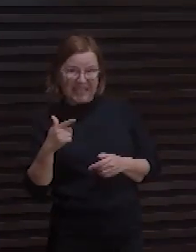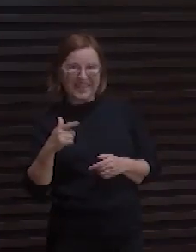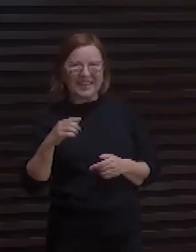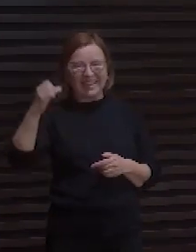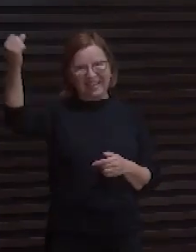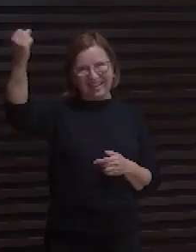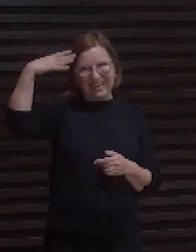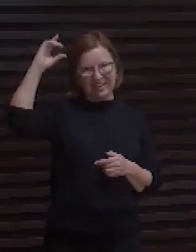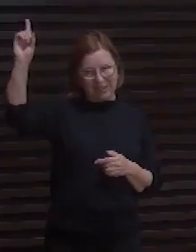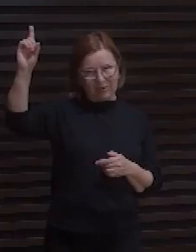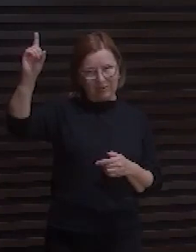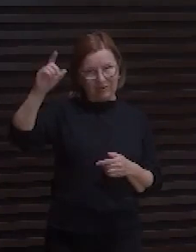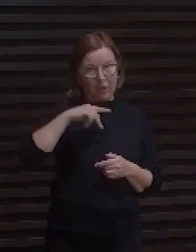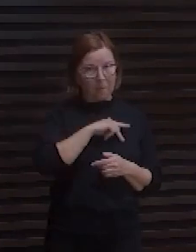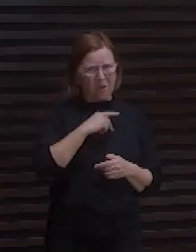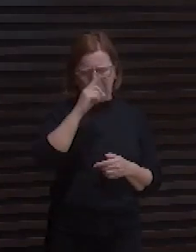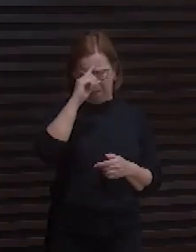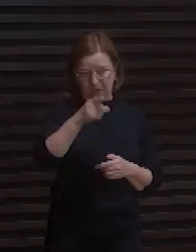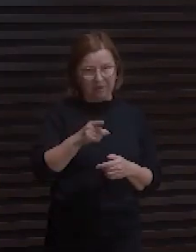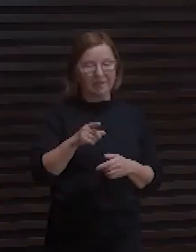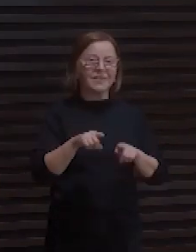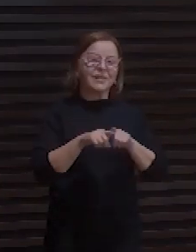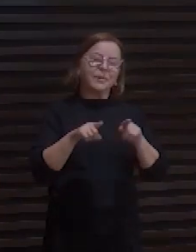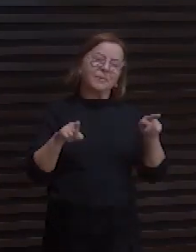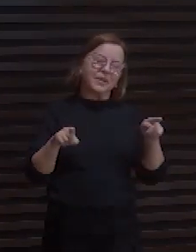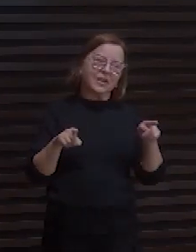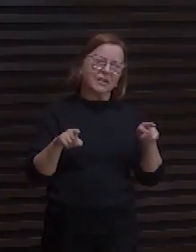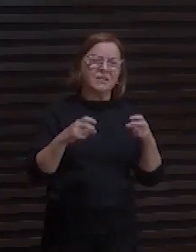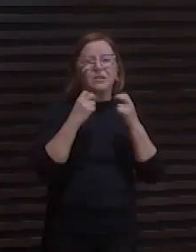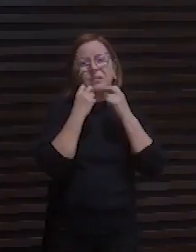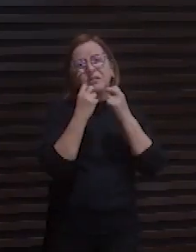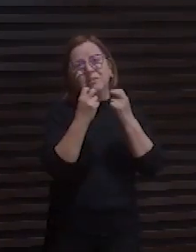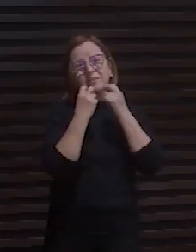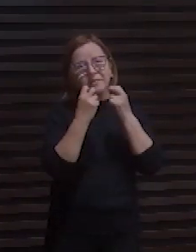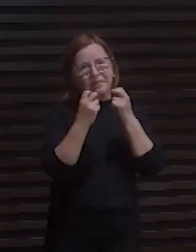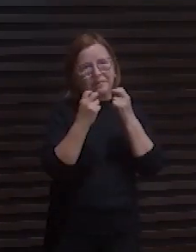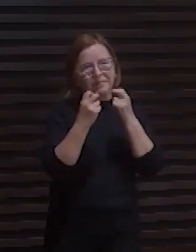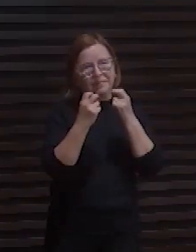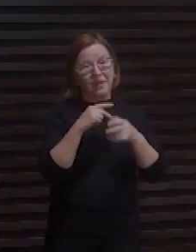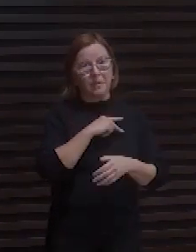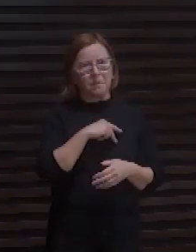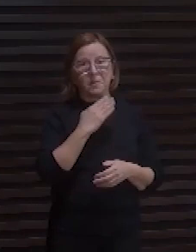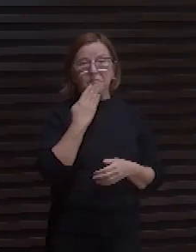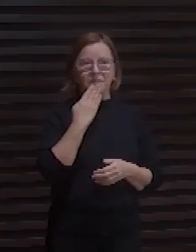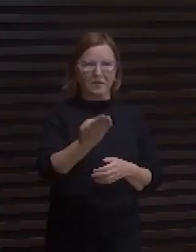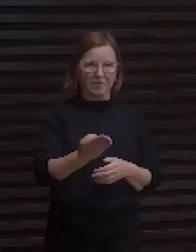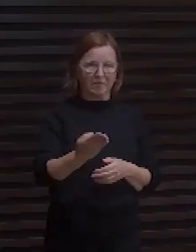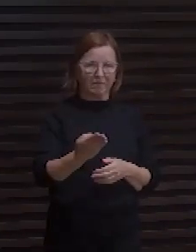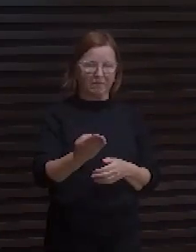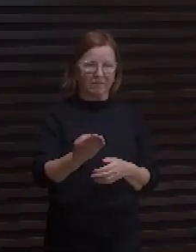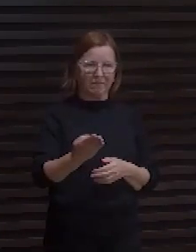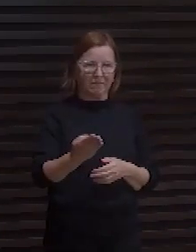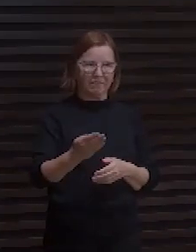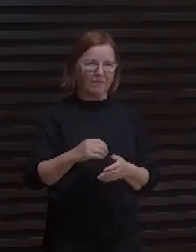não está mandando, mas ele está rogando, Ele está pedindo,